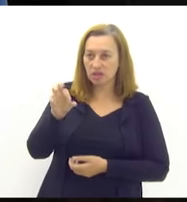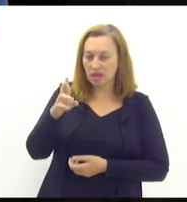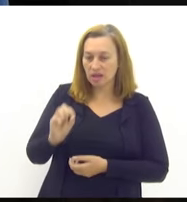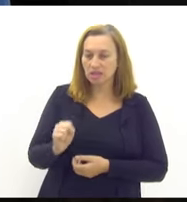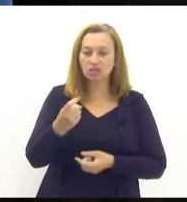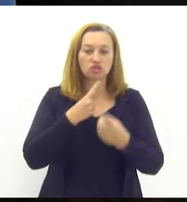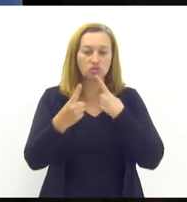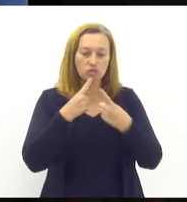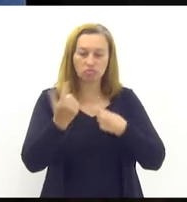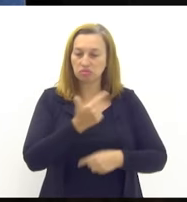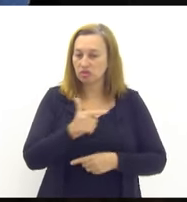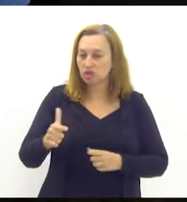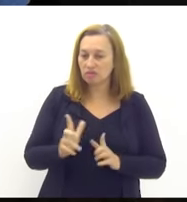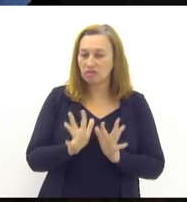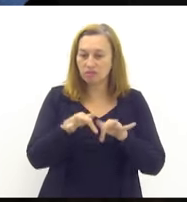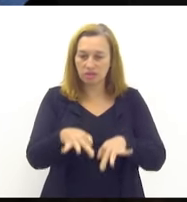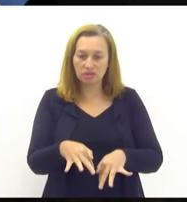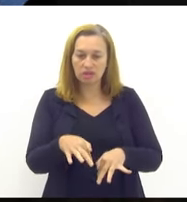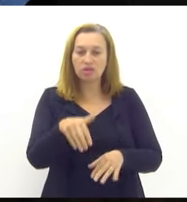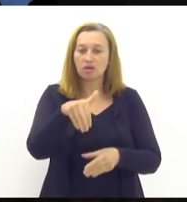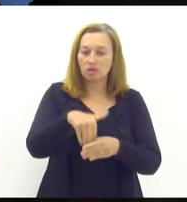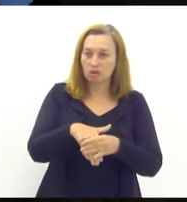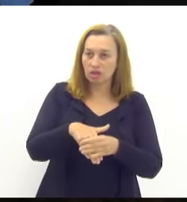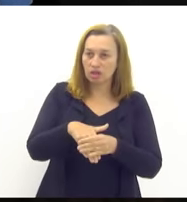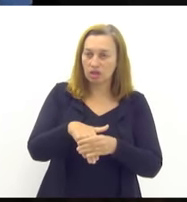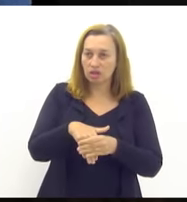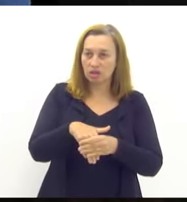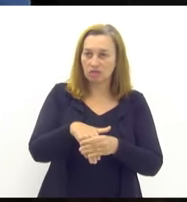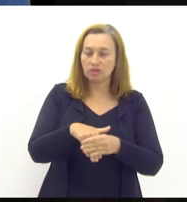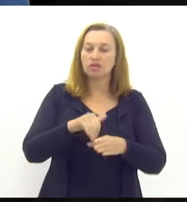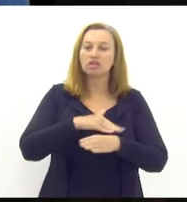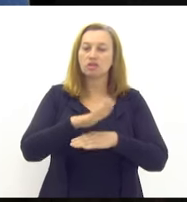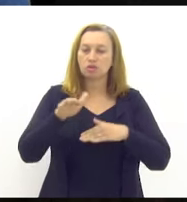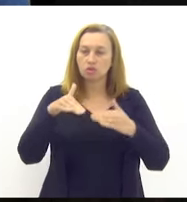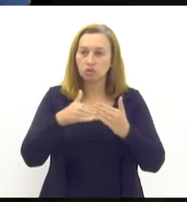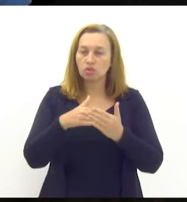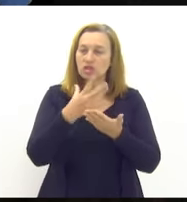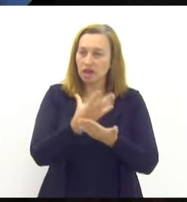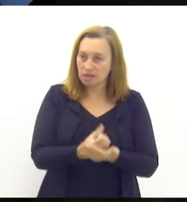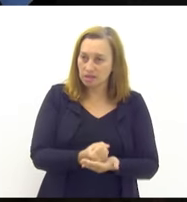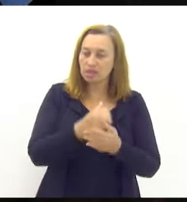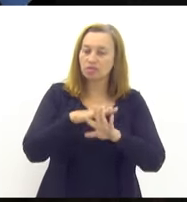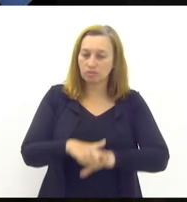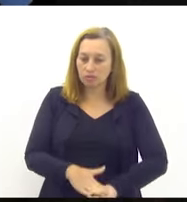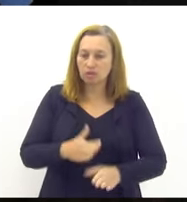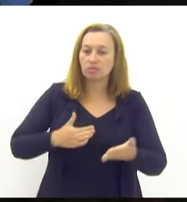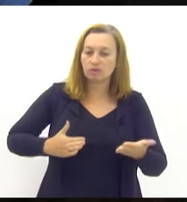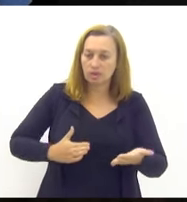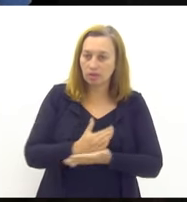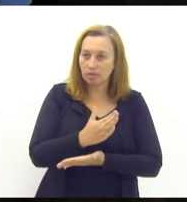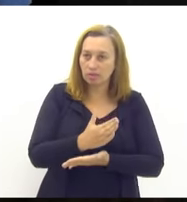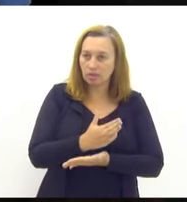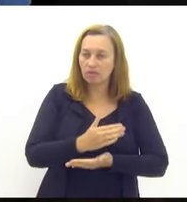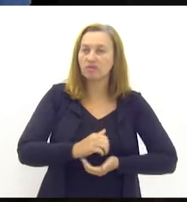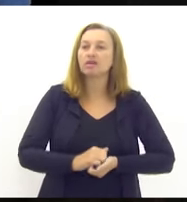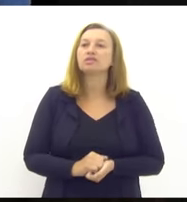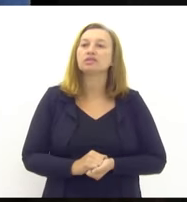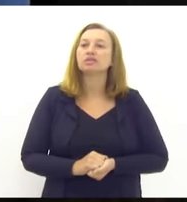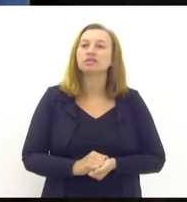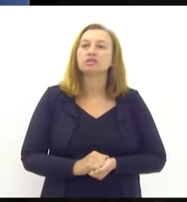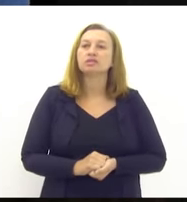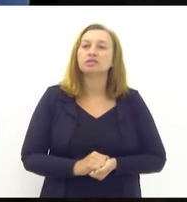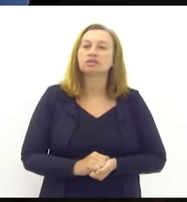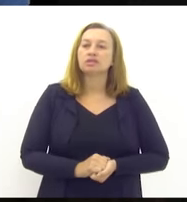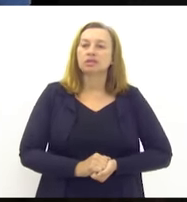em discussão não havendo Quem Queira discutir encerrada a discussão em votação senhores que apr permaneçam Como estão aprovado